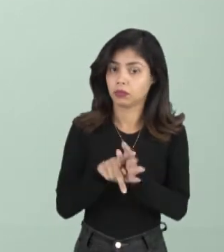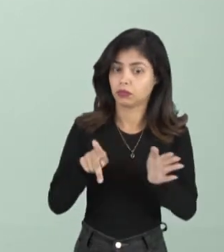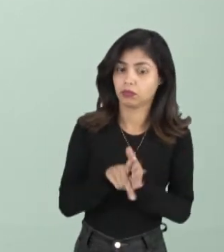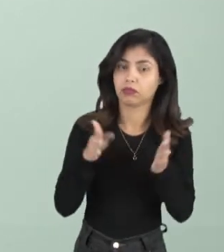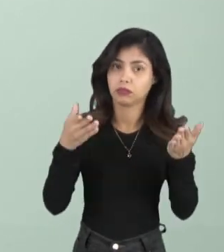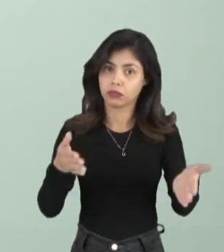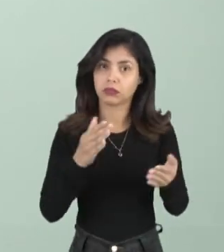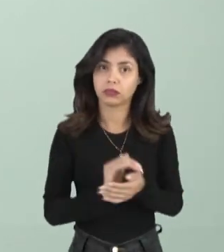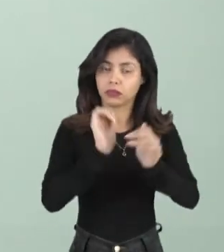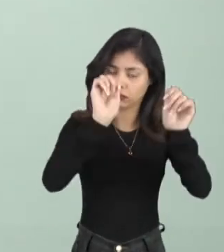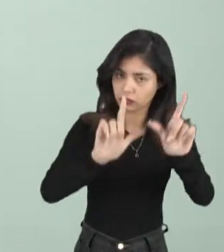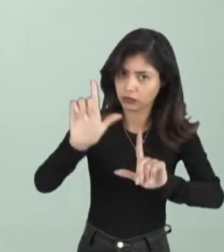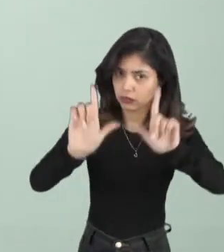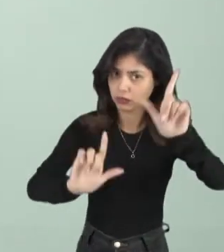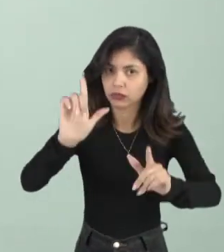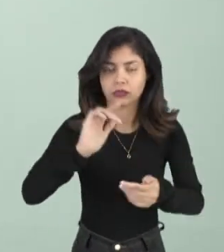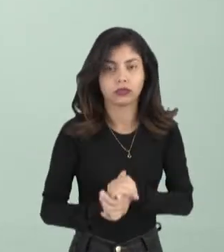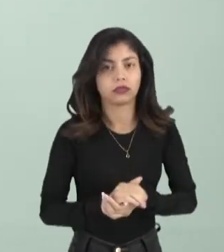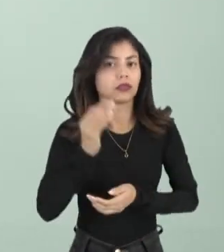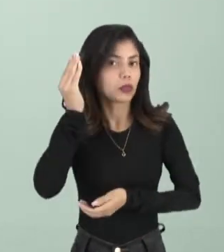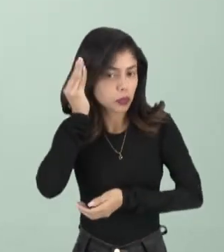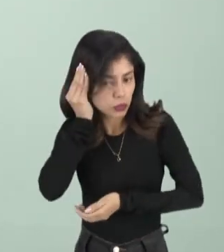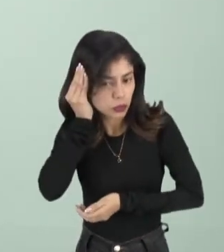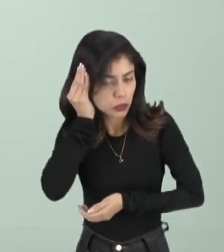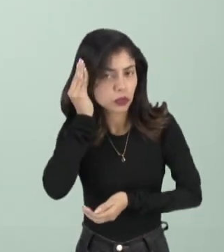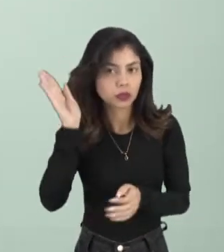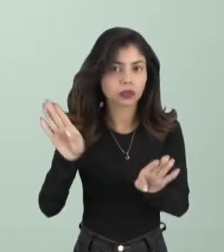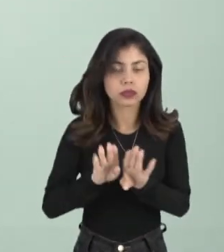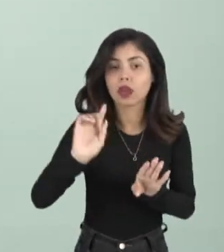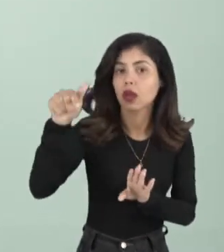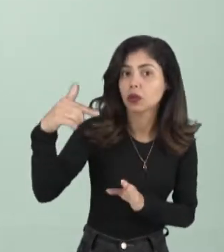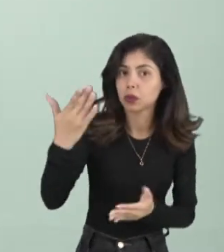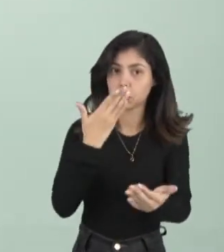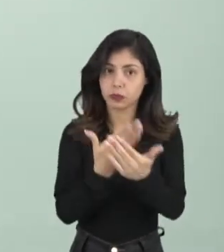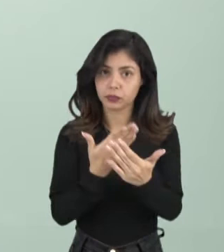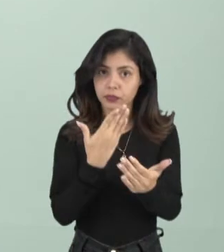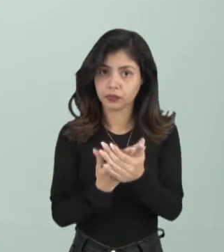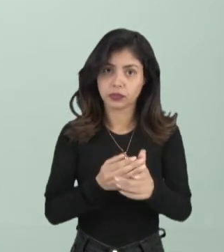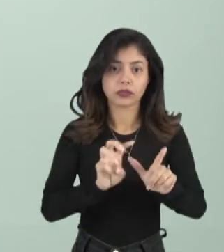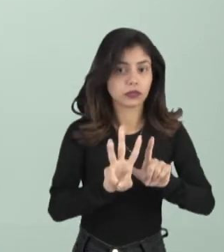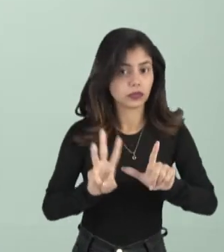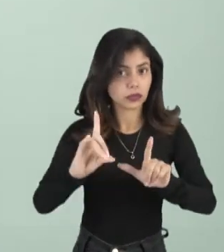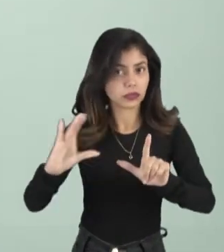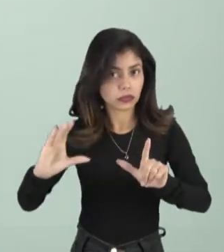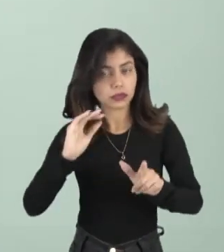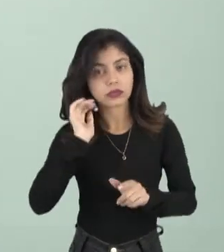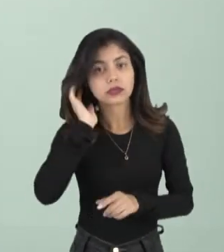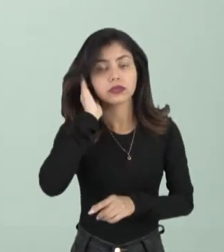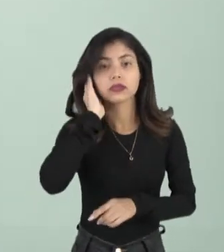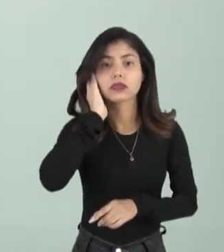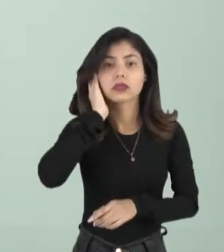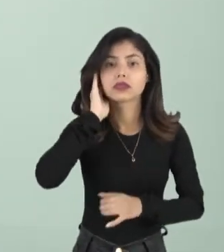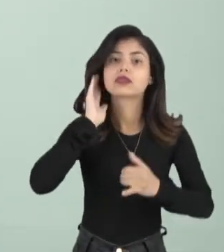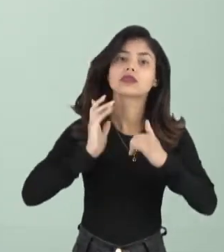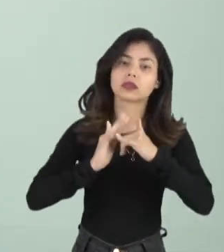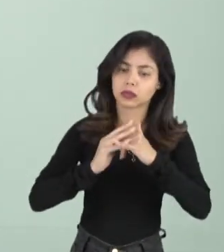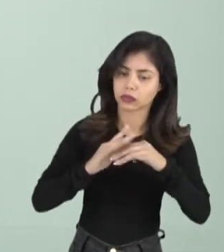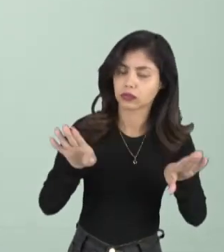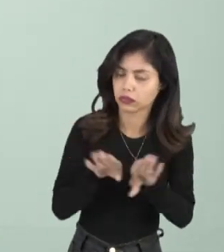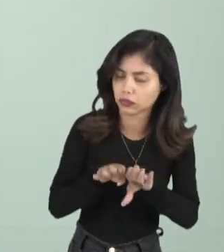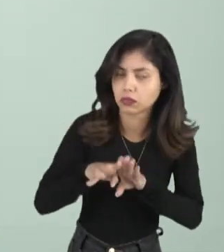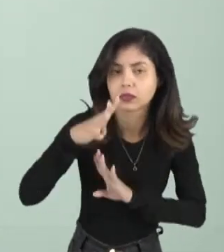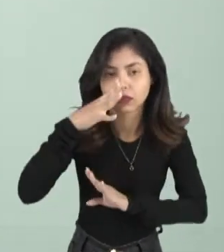forma, né? Pela televisão, pela rádio. As demais aulas estão na plataforma, né? Tem um canal no YouTube lá que você